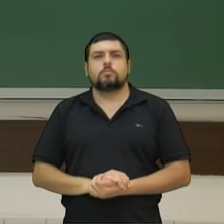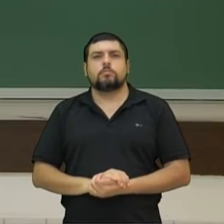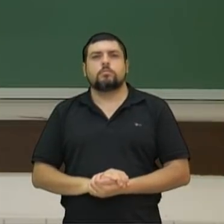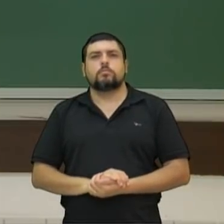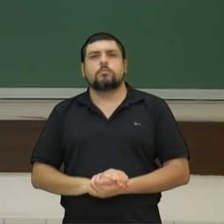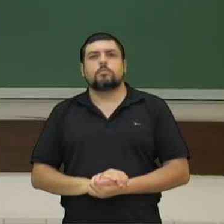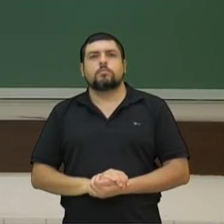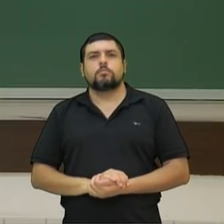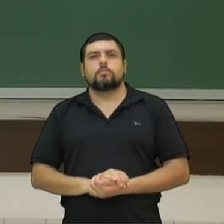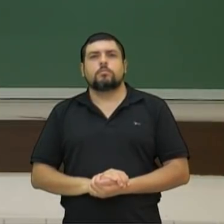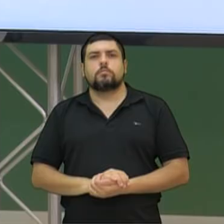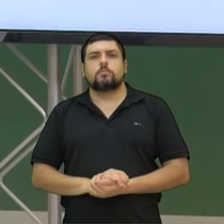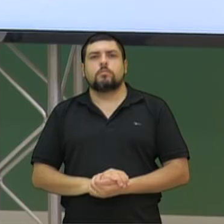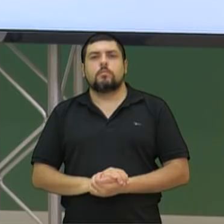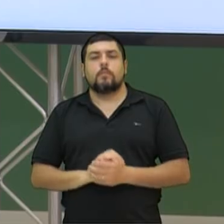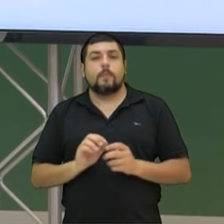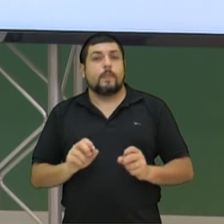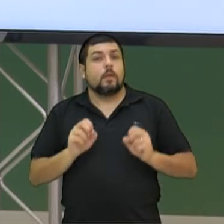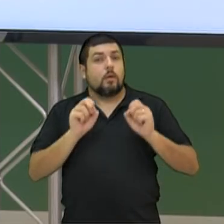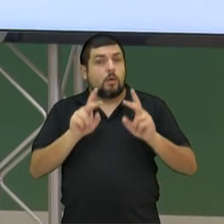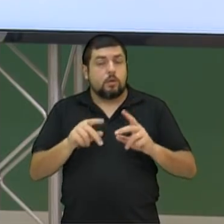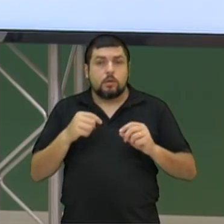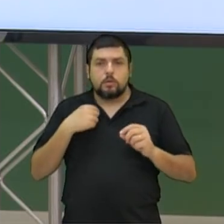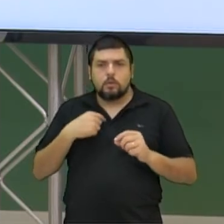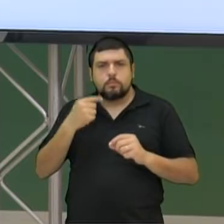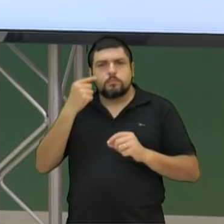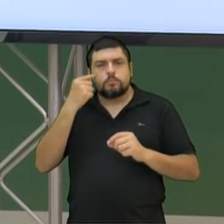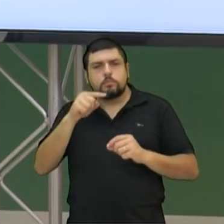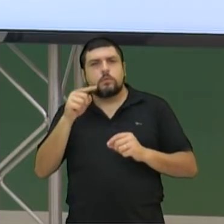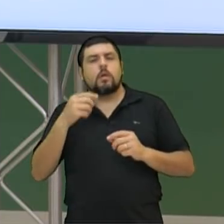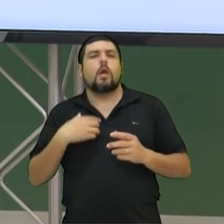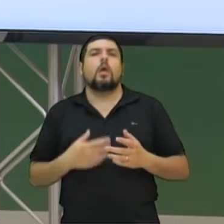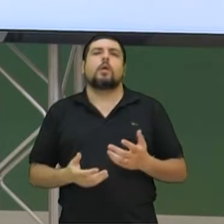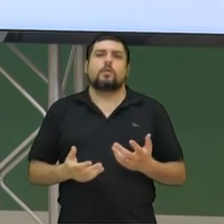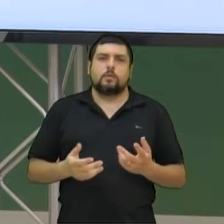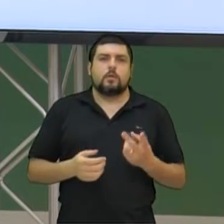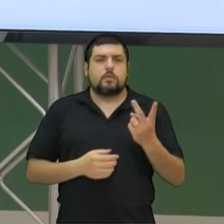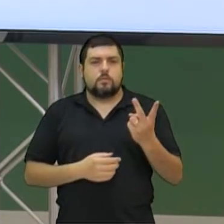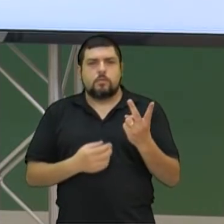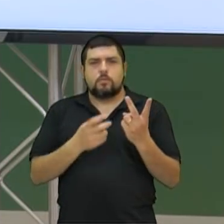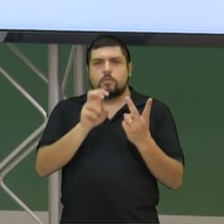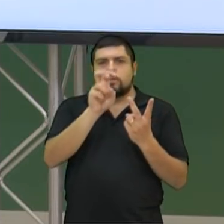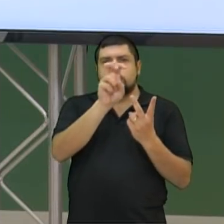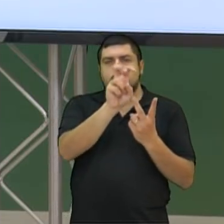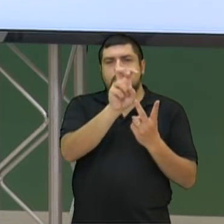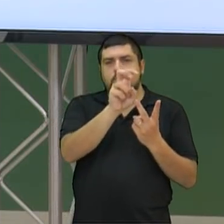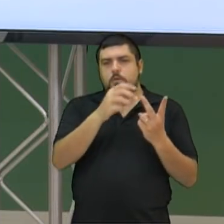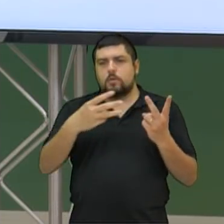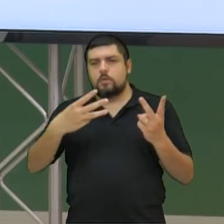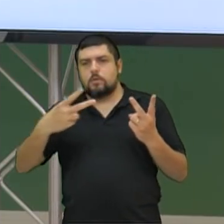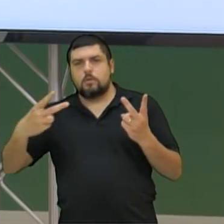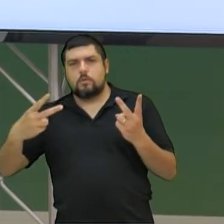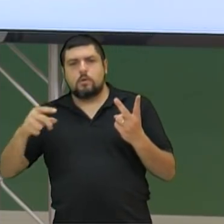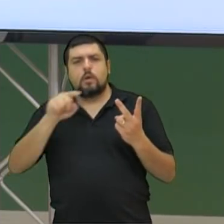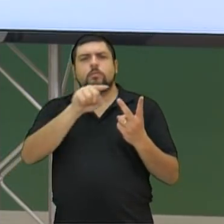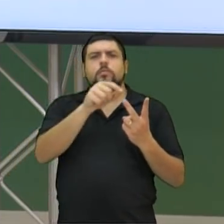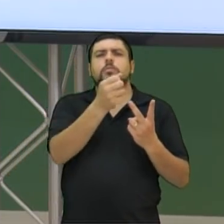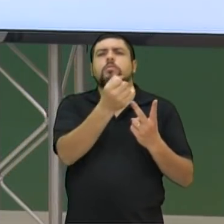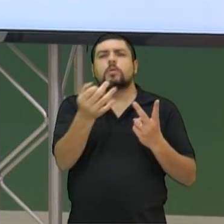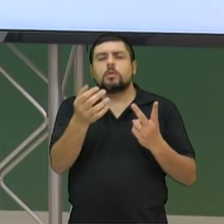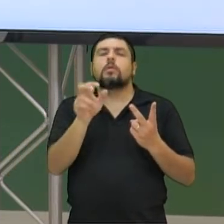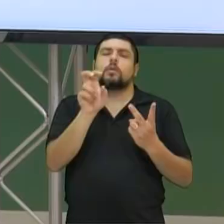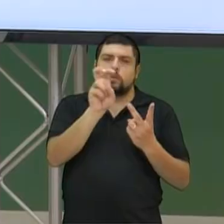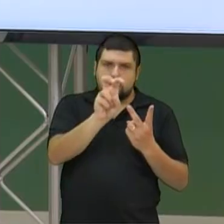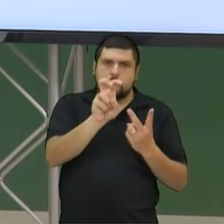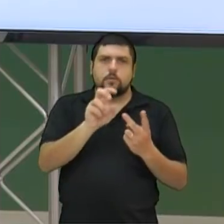isso. Descobrir qual é o número que faz isso aqui ser verdade. 2 elevado a quanto que é 32? 2 elevado a 5. Fechou, certo?